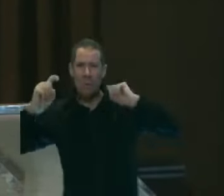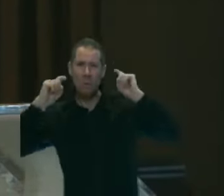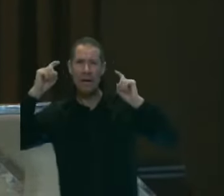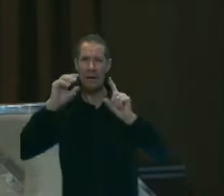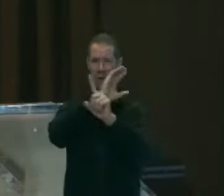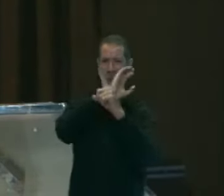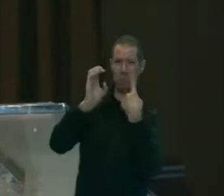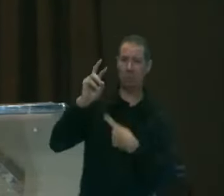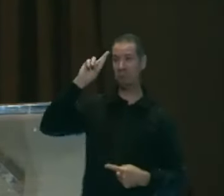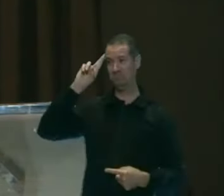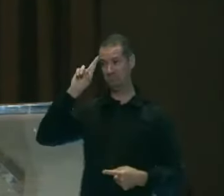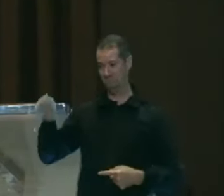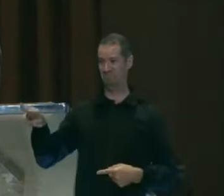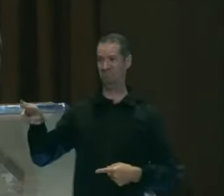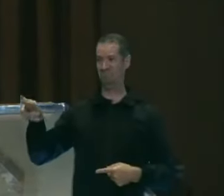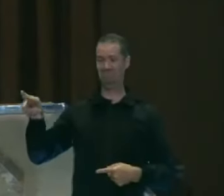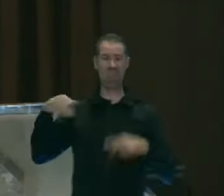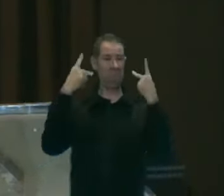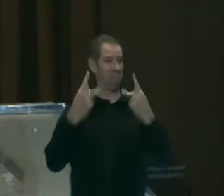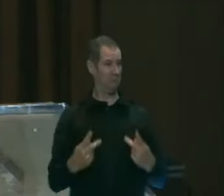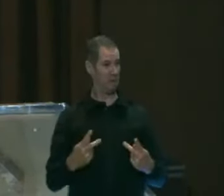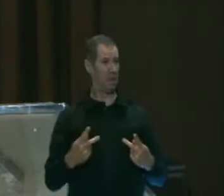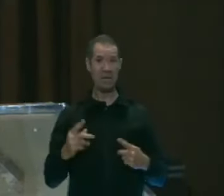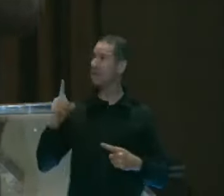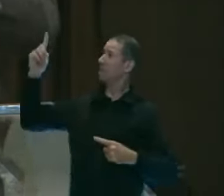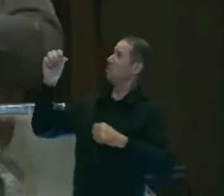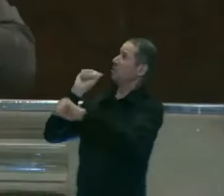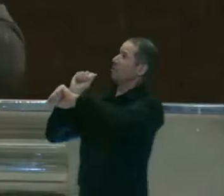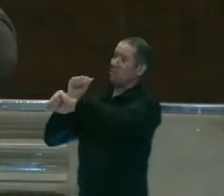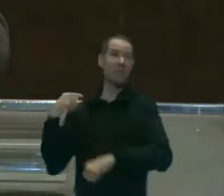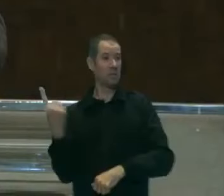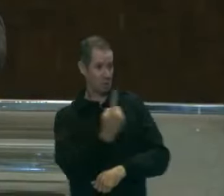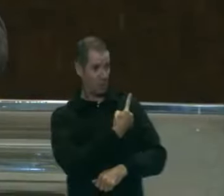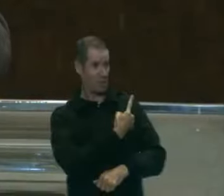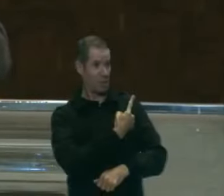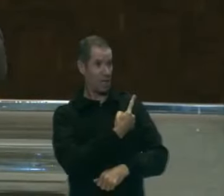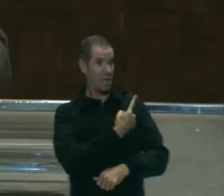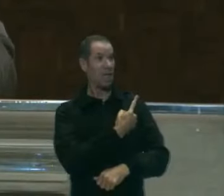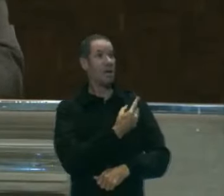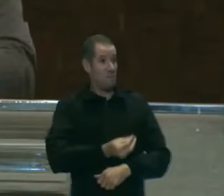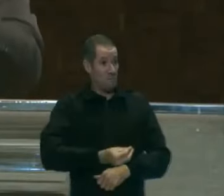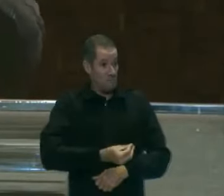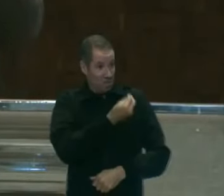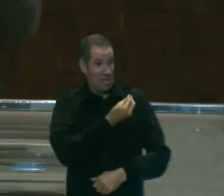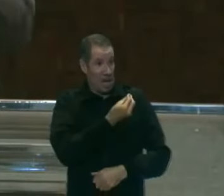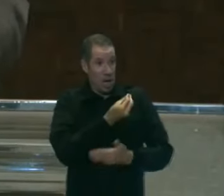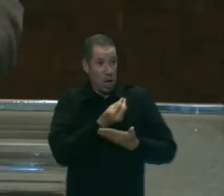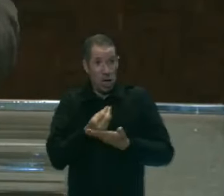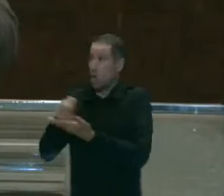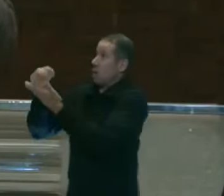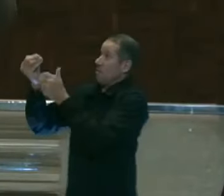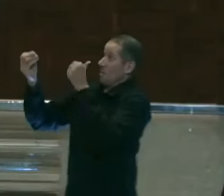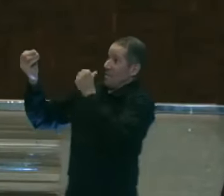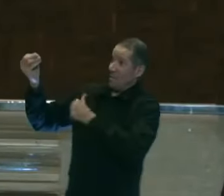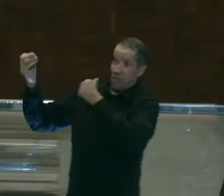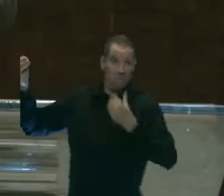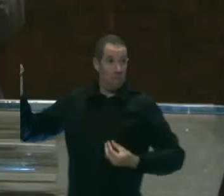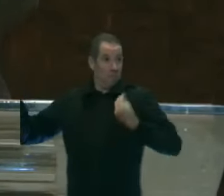culto irracional. Porque o que Deus espera de nós é que entreguemos as nossas vidas como sacrifício vivo